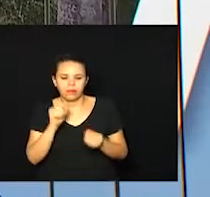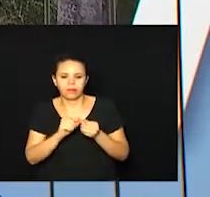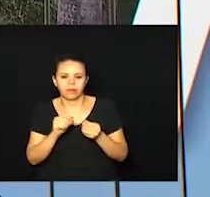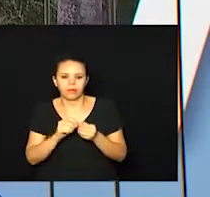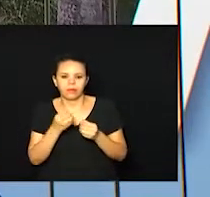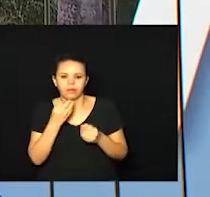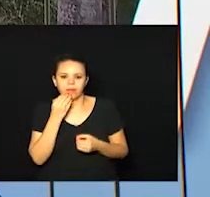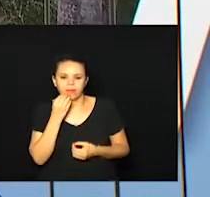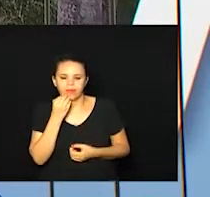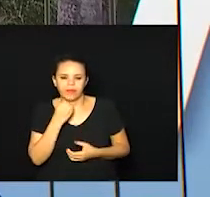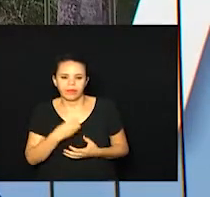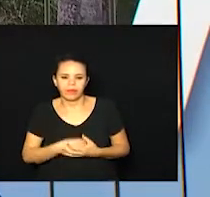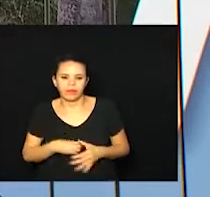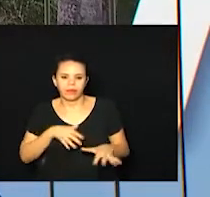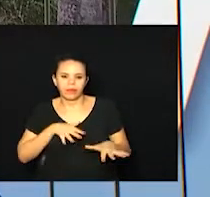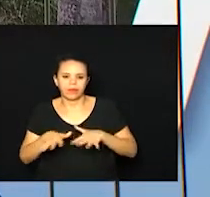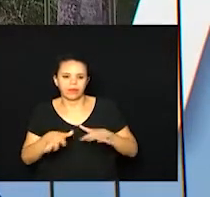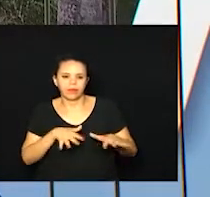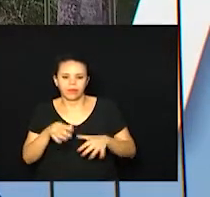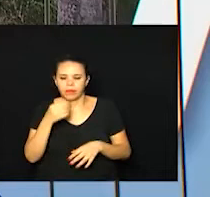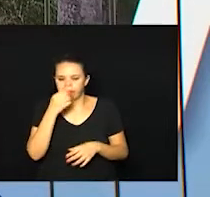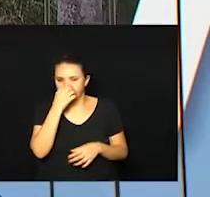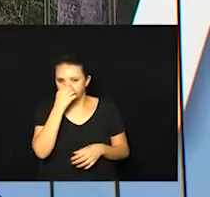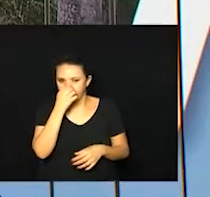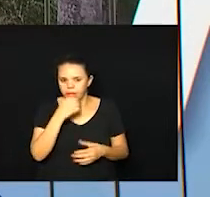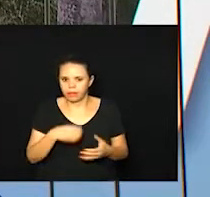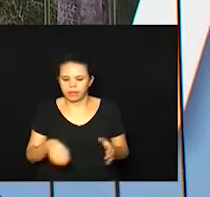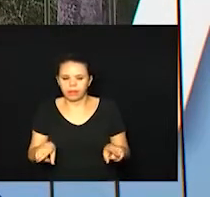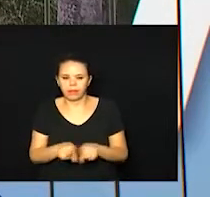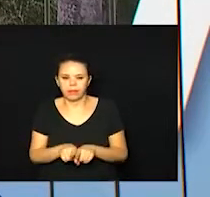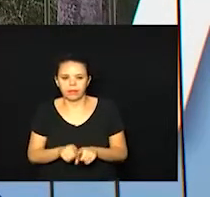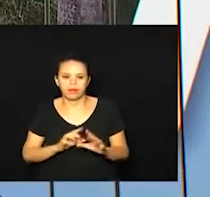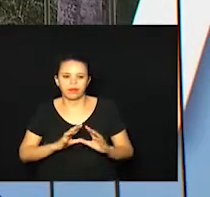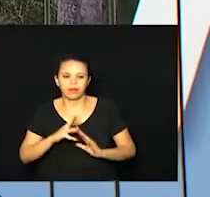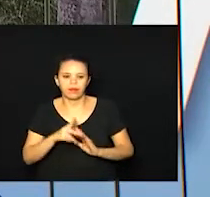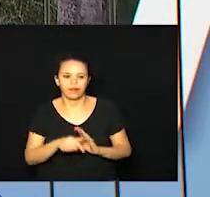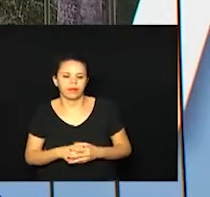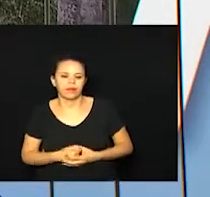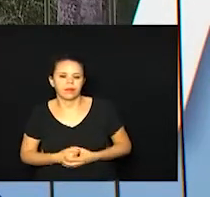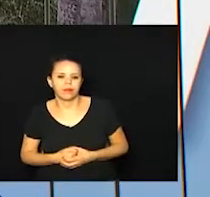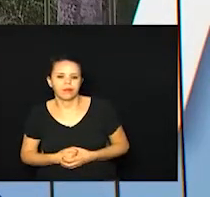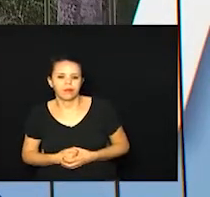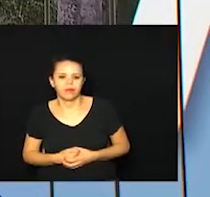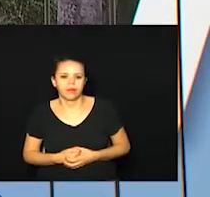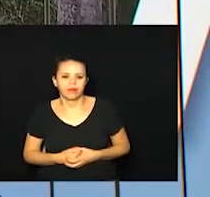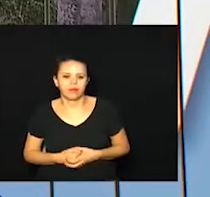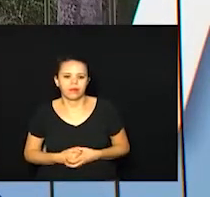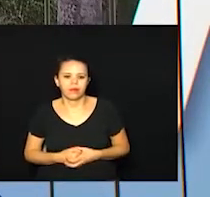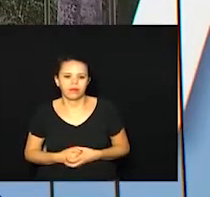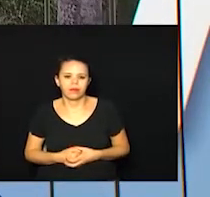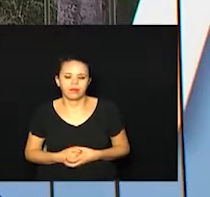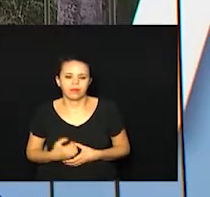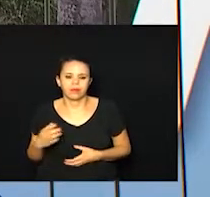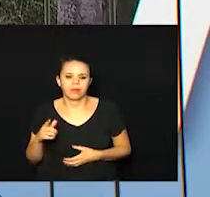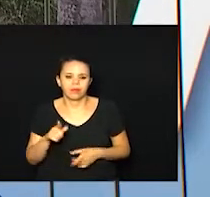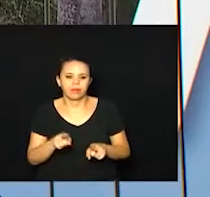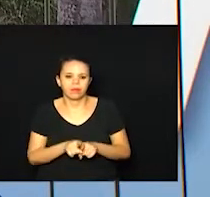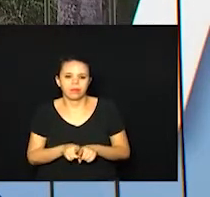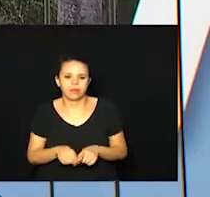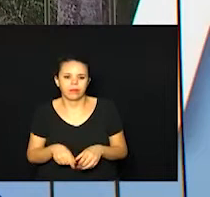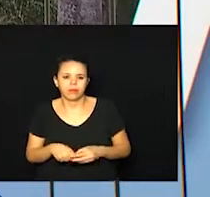bem à mobilidade urbana e também ao meio ambiente, que o distrito ele é